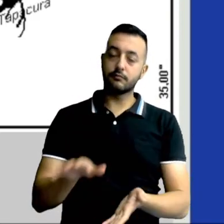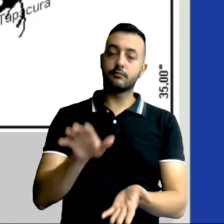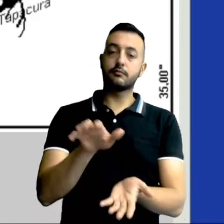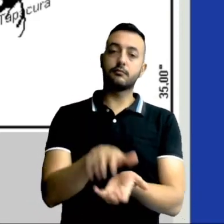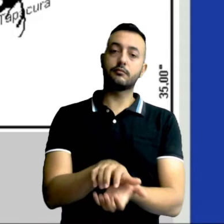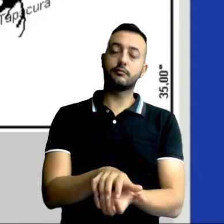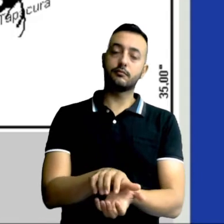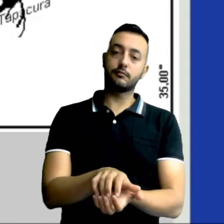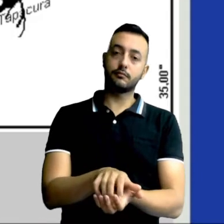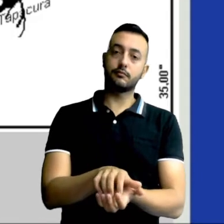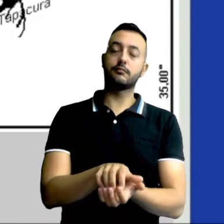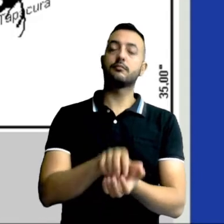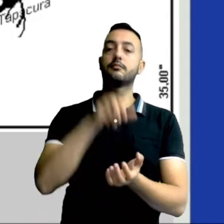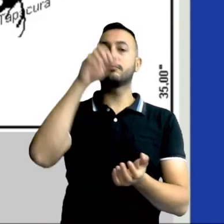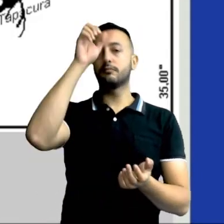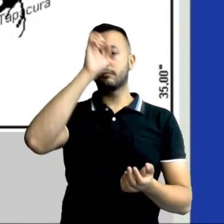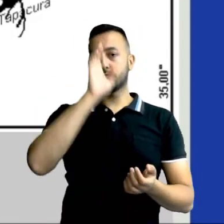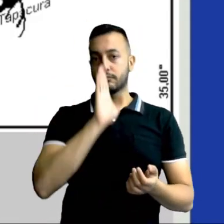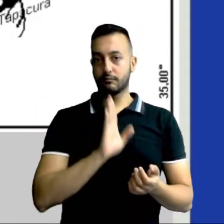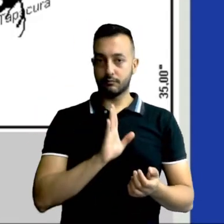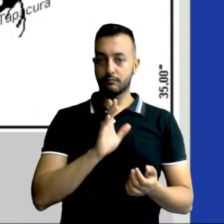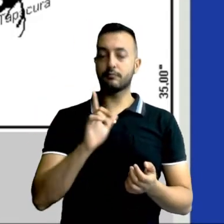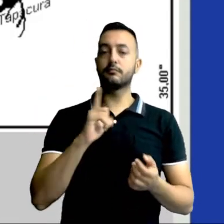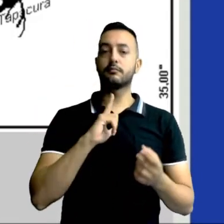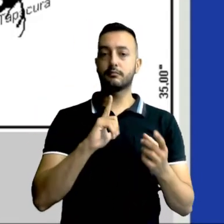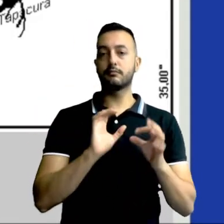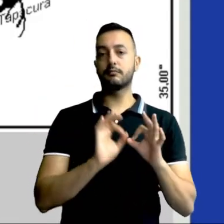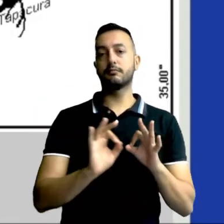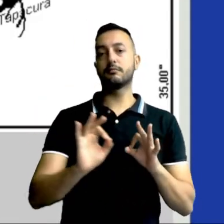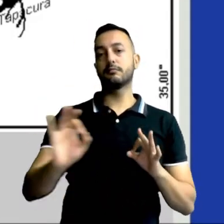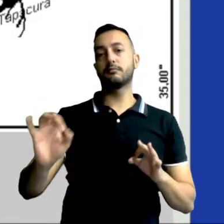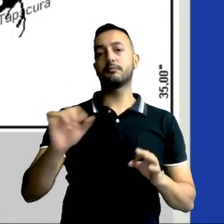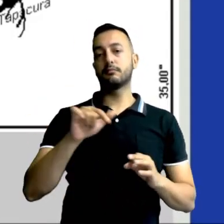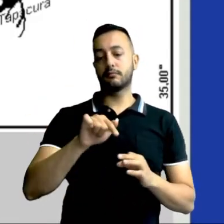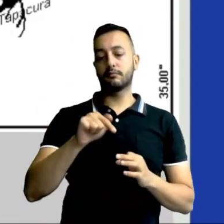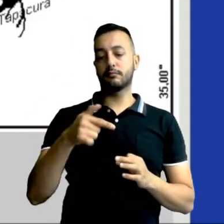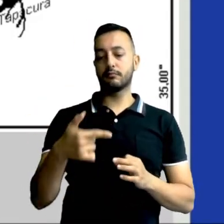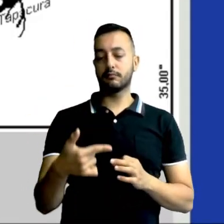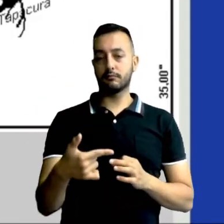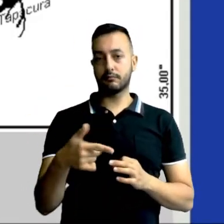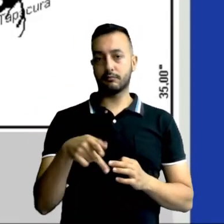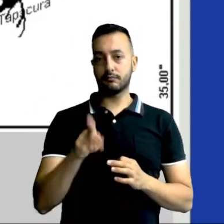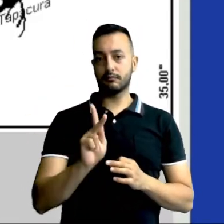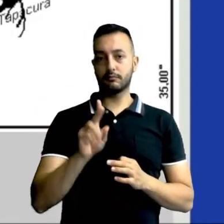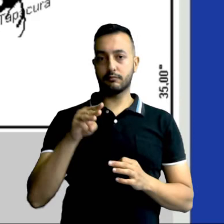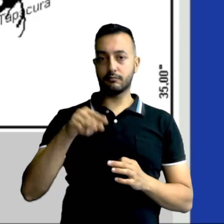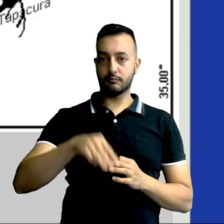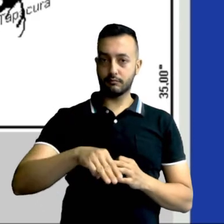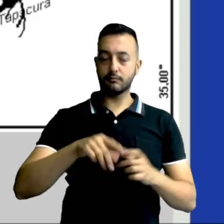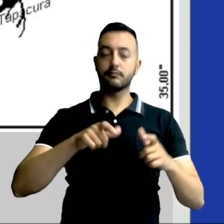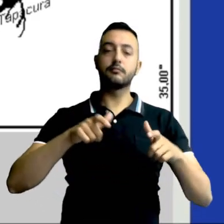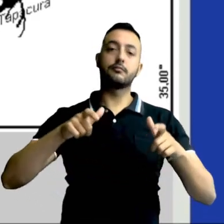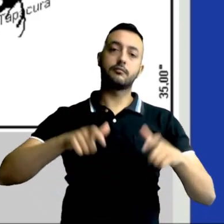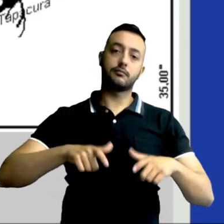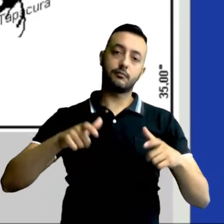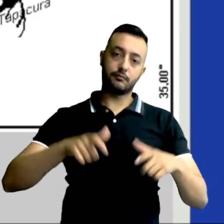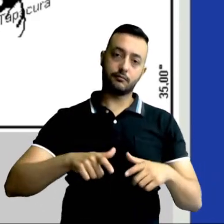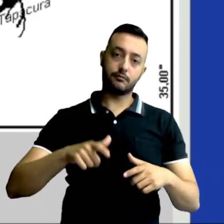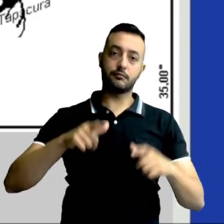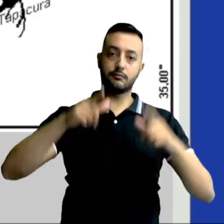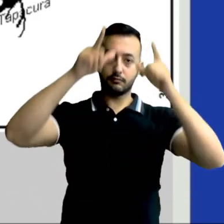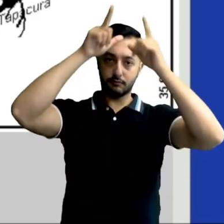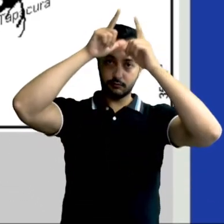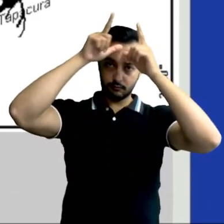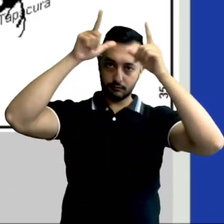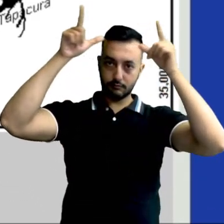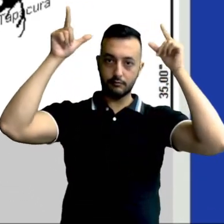estado de Pernambuco né Aqui no Brasil tem extensão de aproximadamente 72 km e está localizado entre a região do